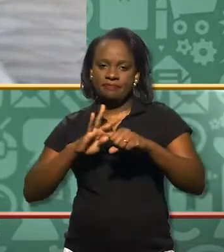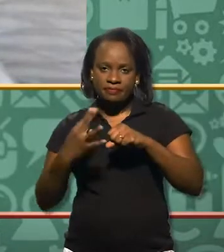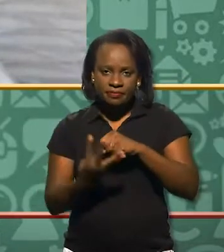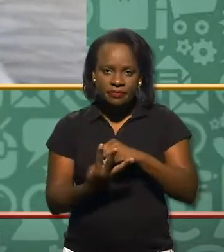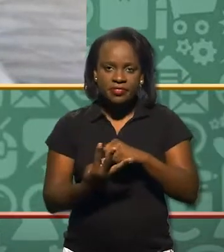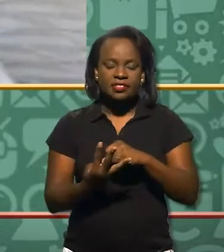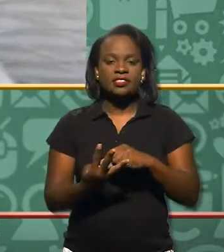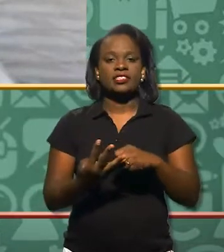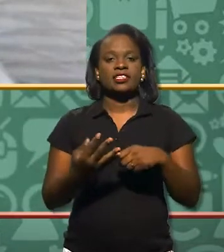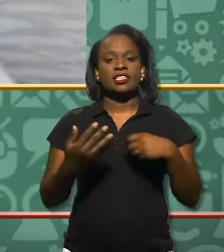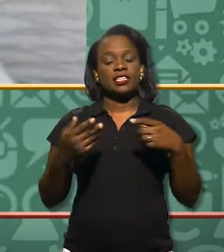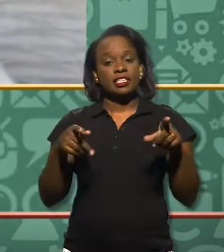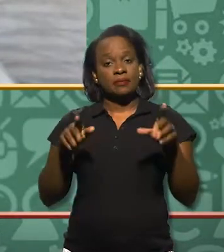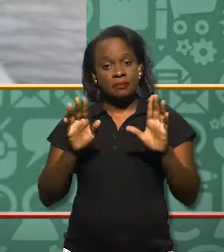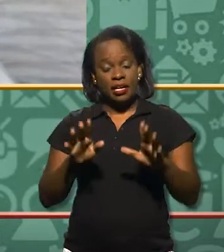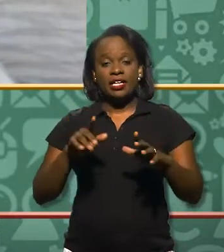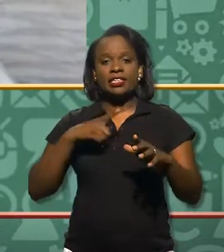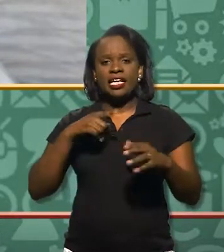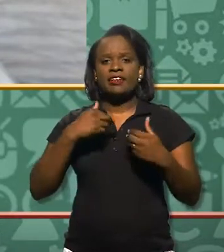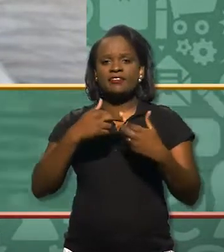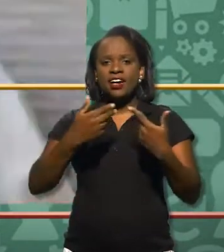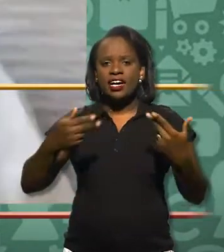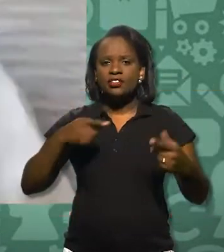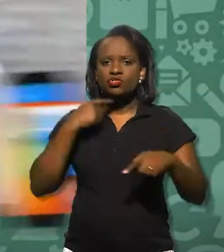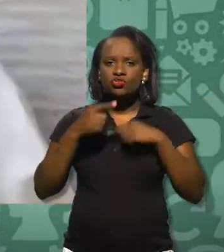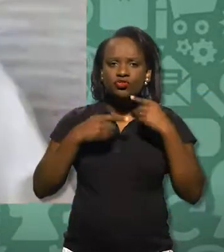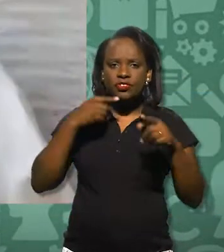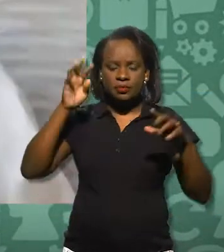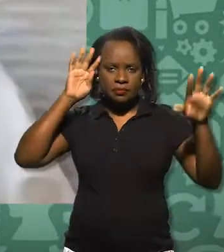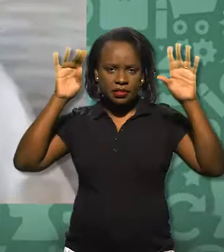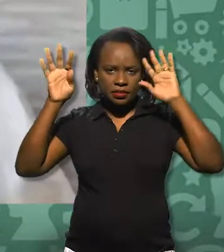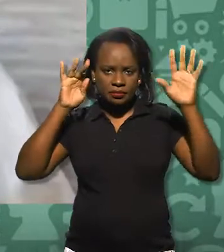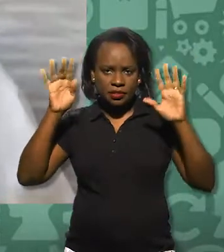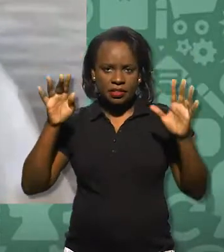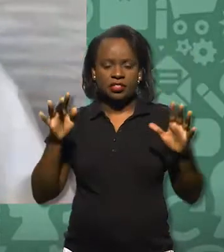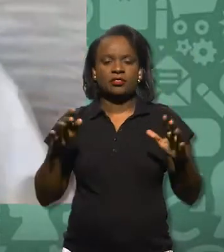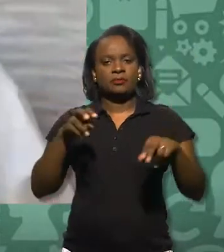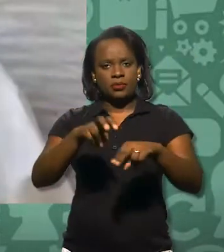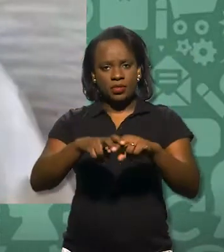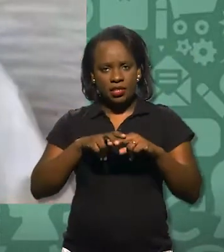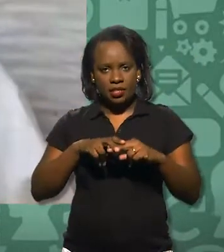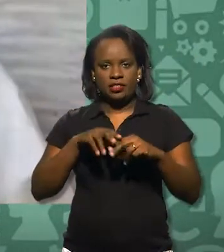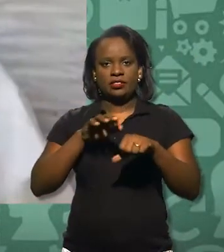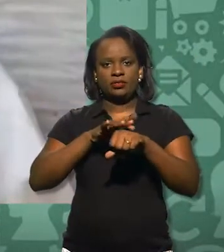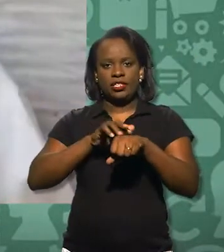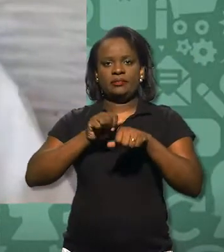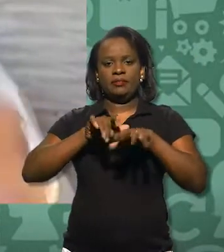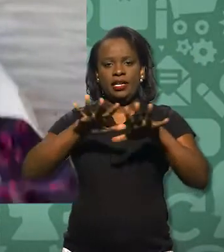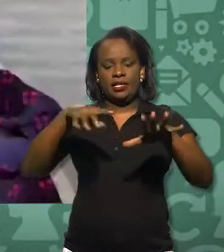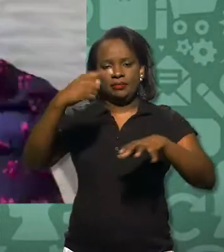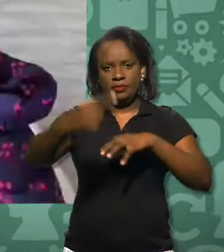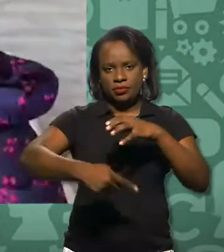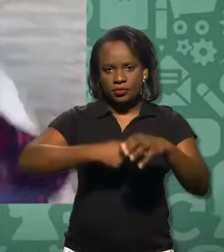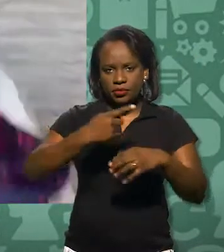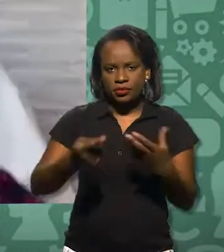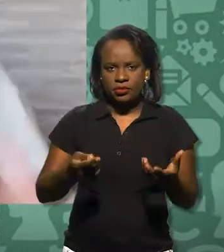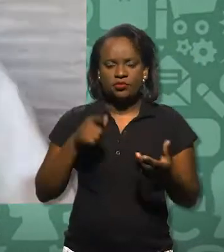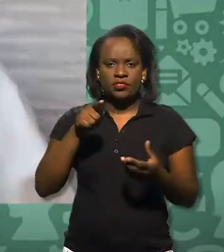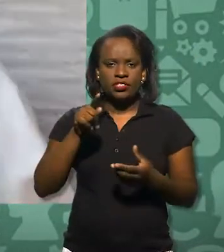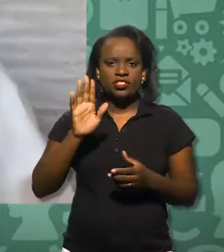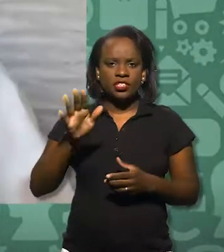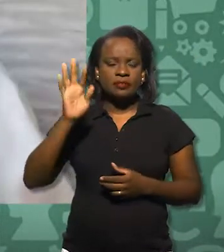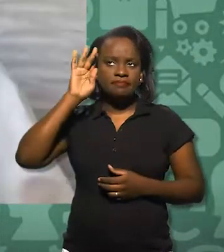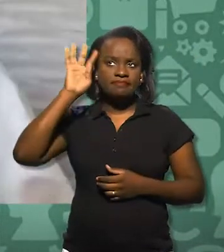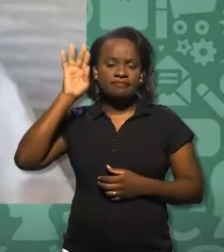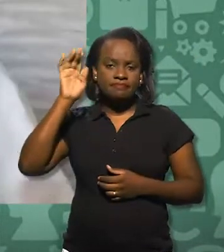novo coronavírus. E entre tantos questionamentos e reflexões gerados pela pandemia da Covid-19, você